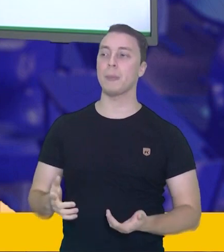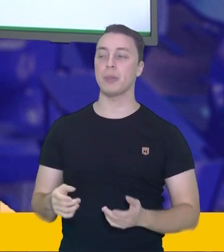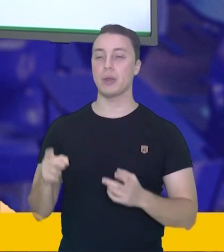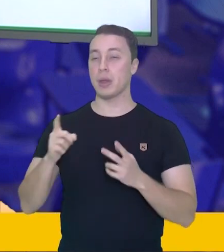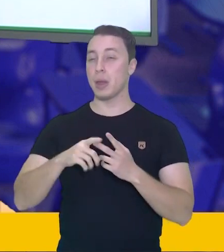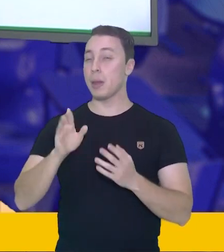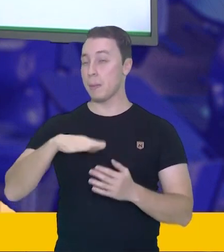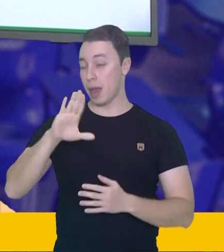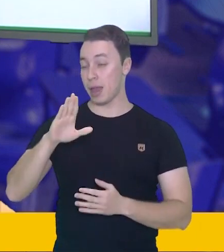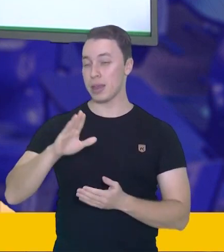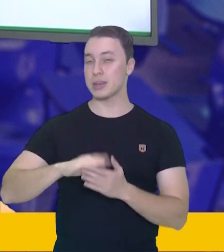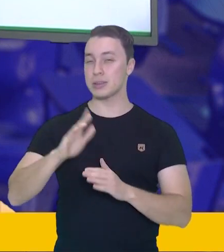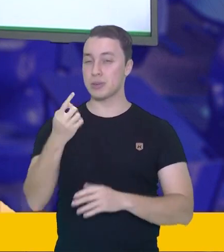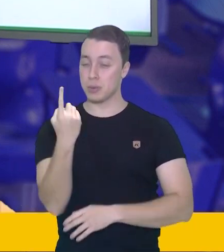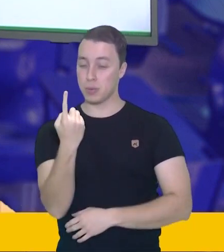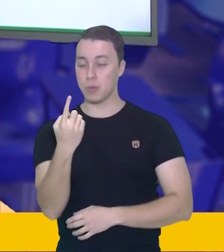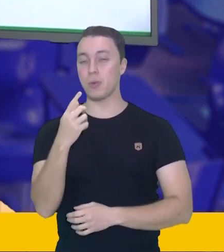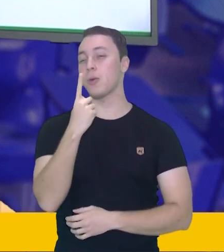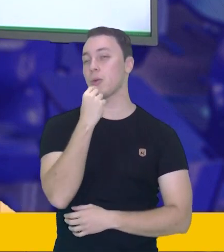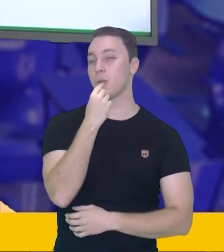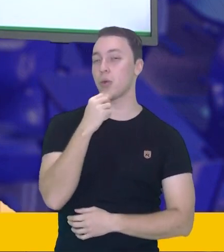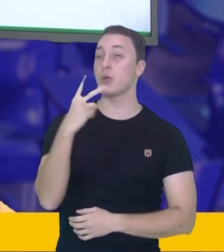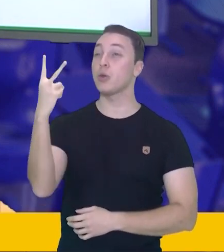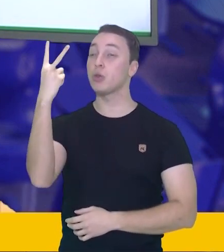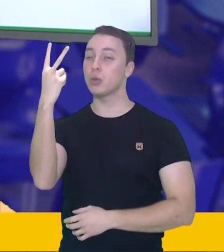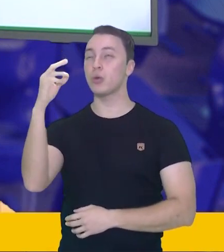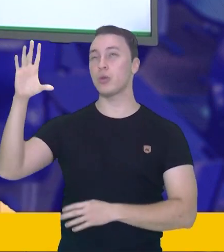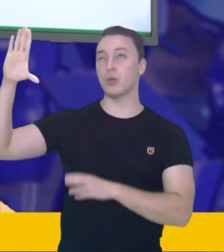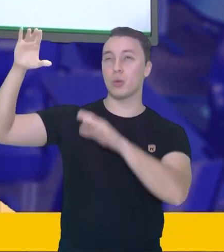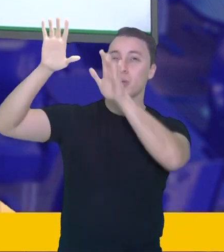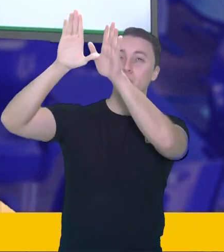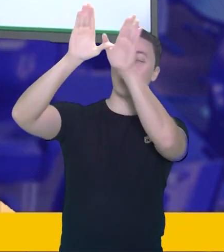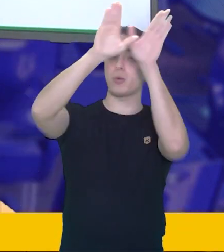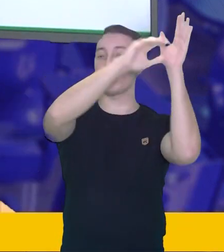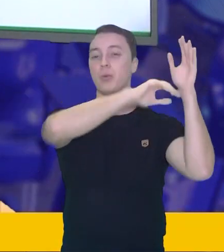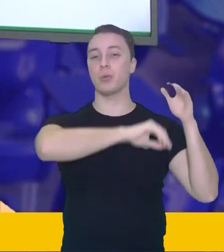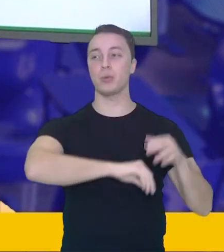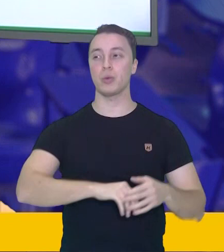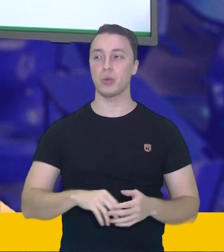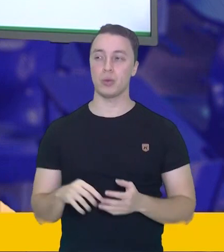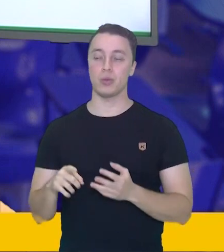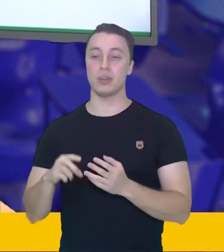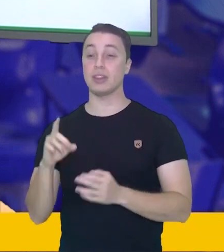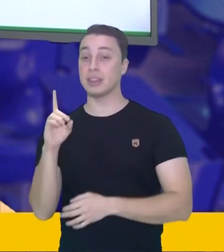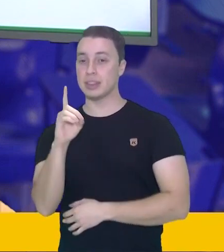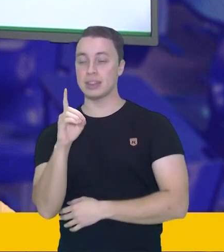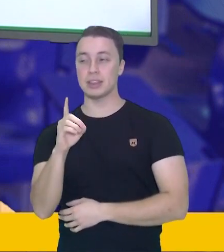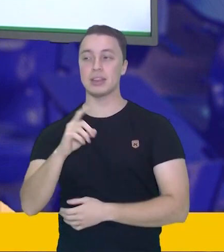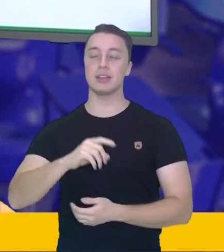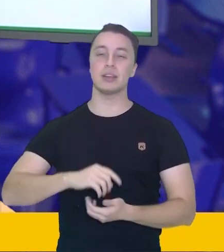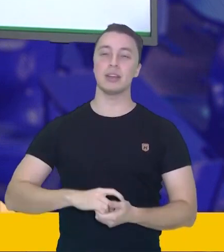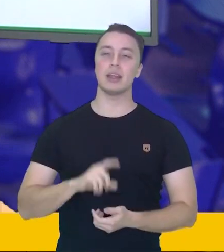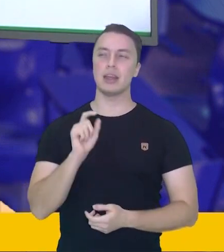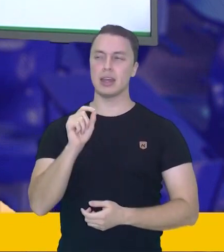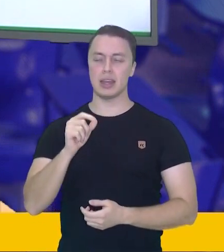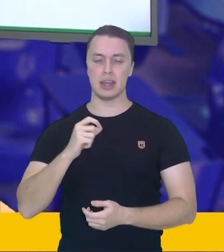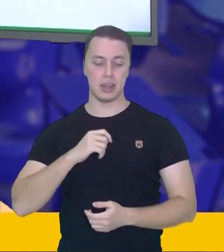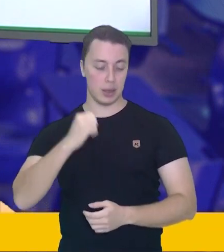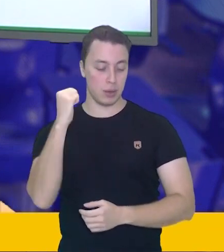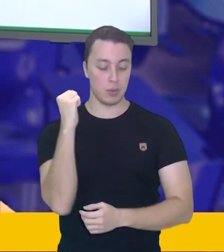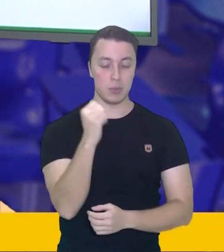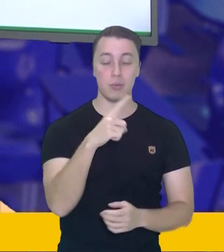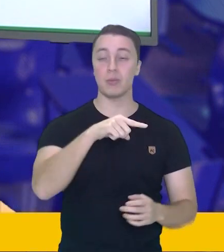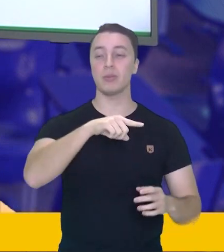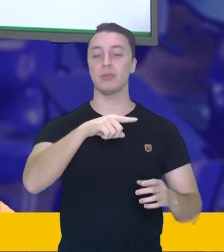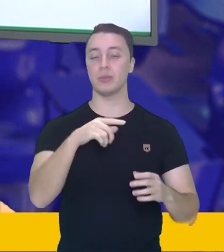dois voando? C, em casa de ferreiro, espeto é de pau? Ou D, quem com ferro fere,